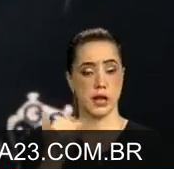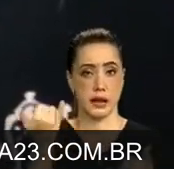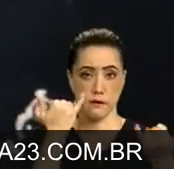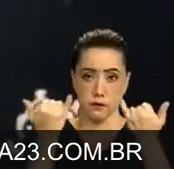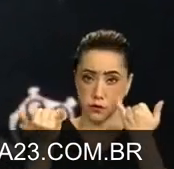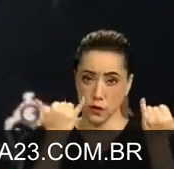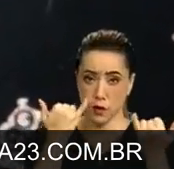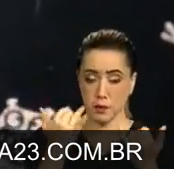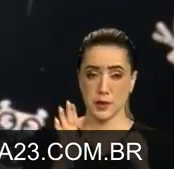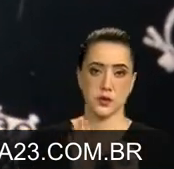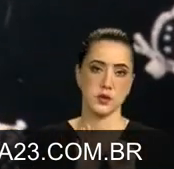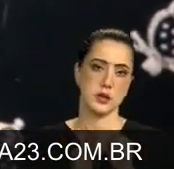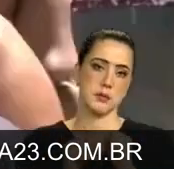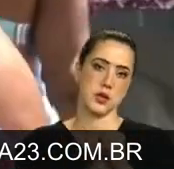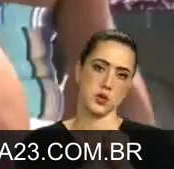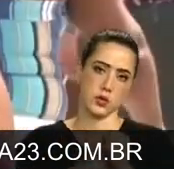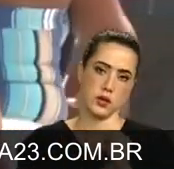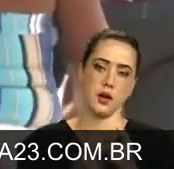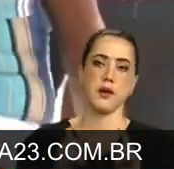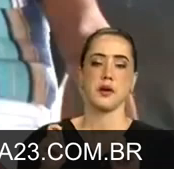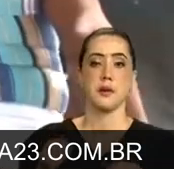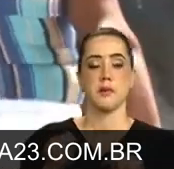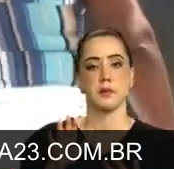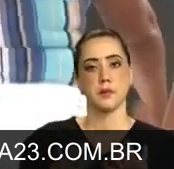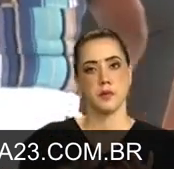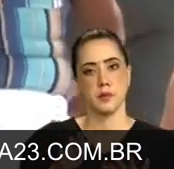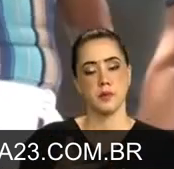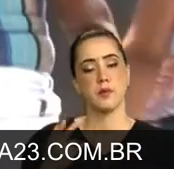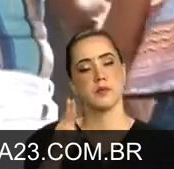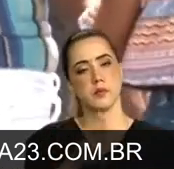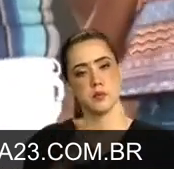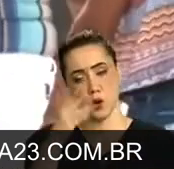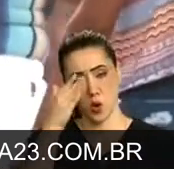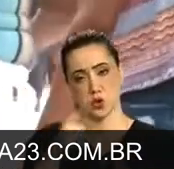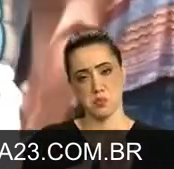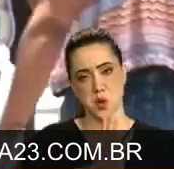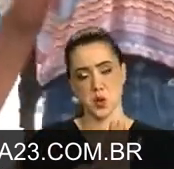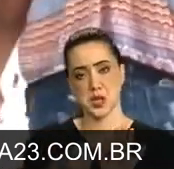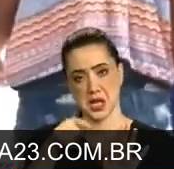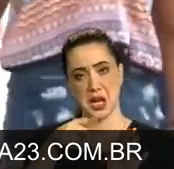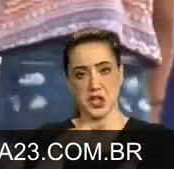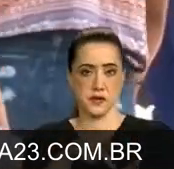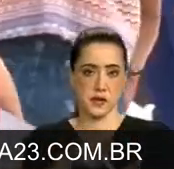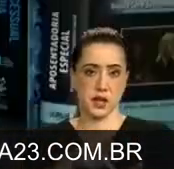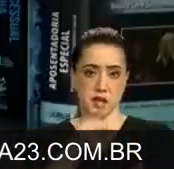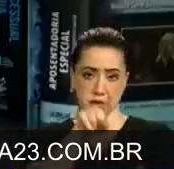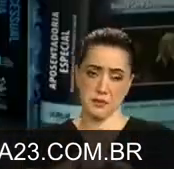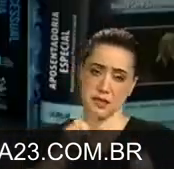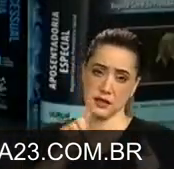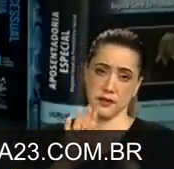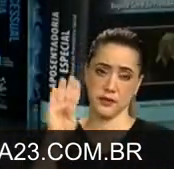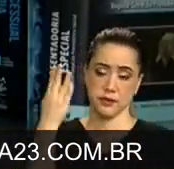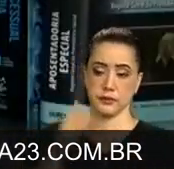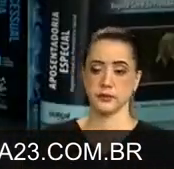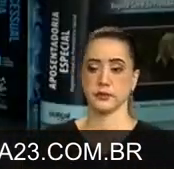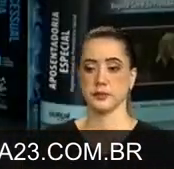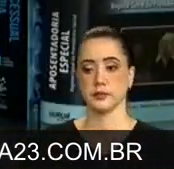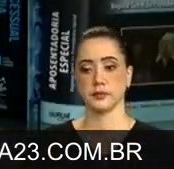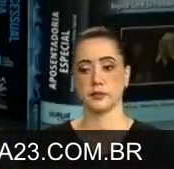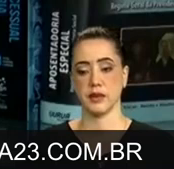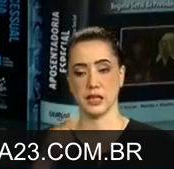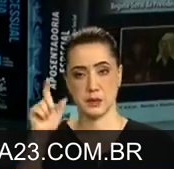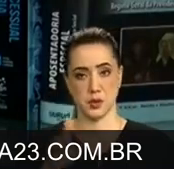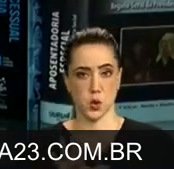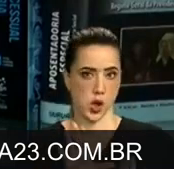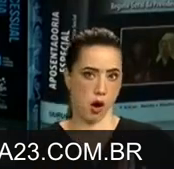informações confidenciais e que por isso acabam passando credibilidade para a vítima. Os estelionatários, né,